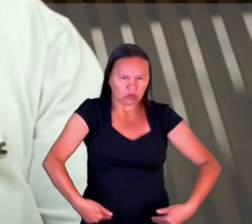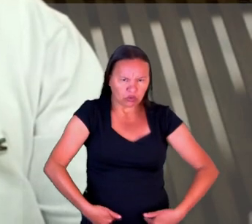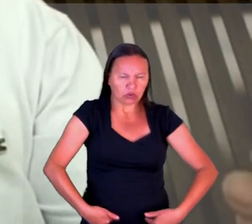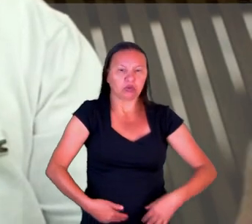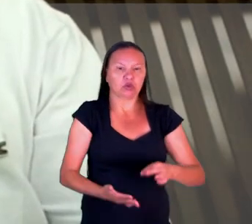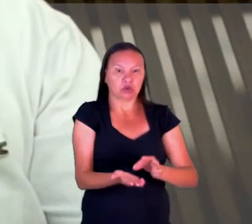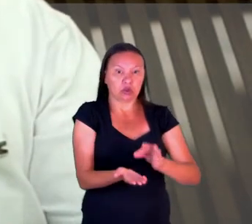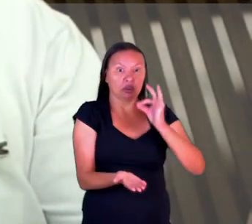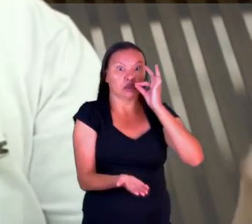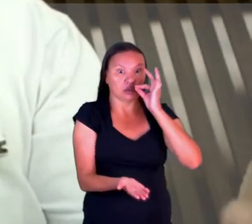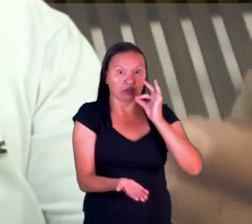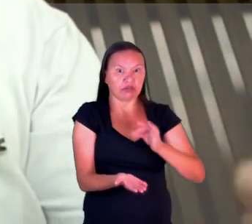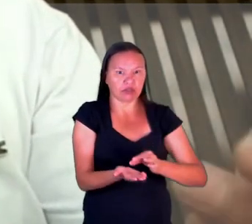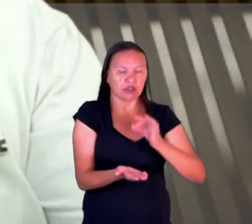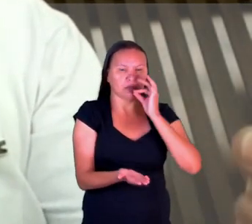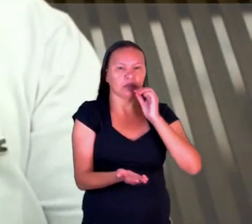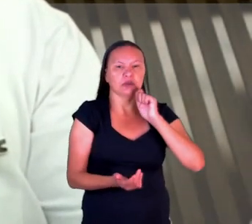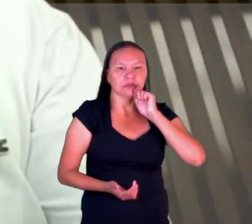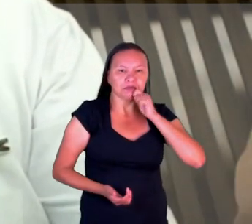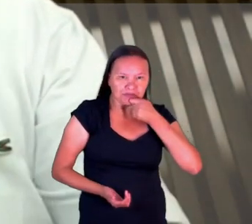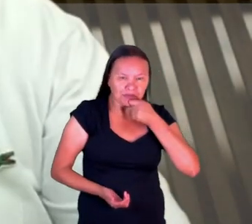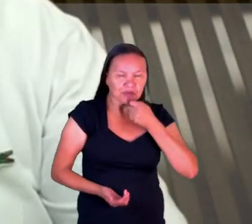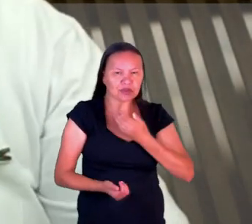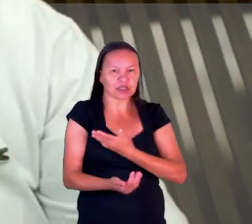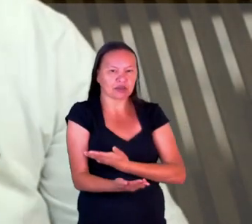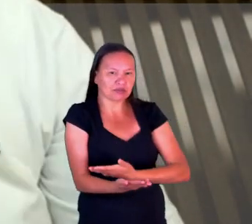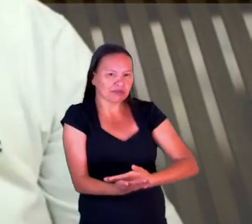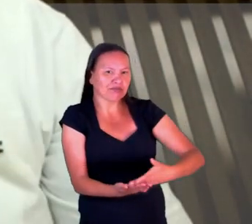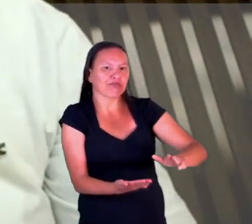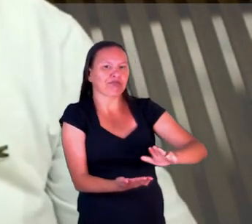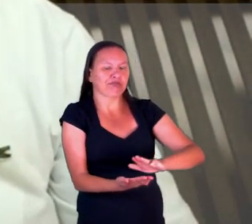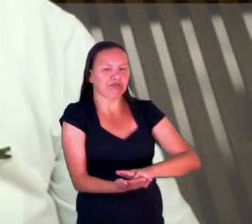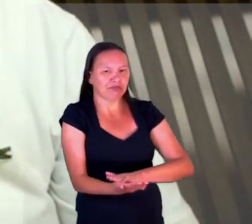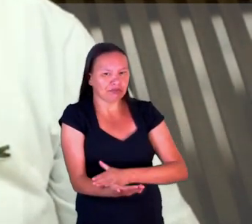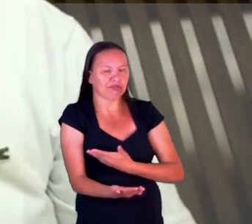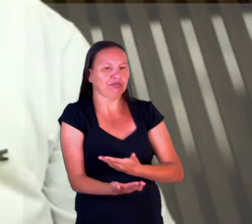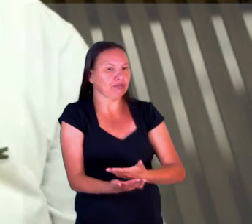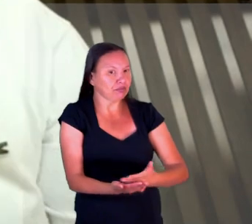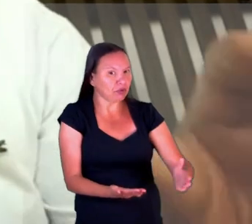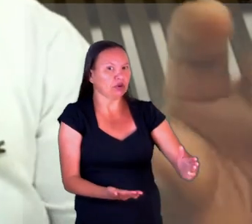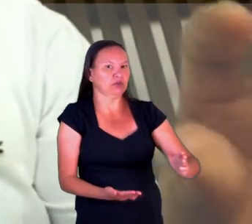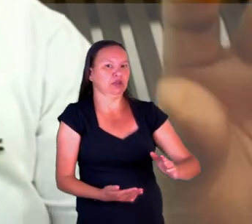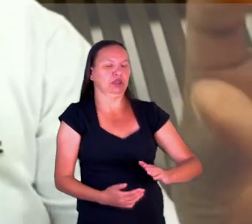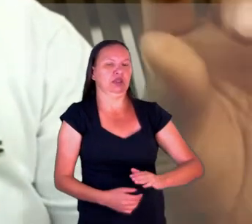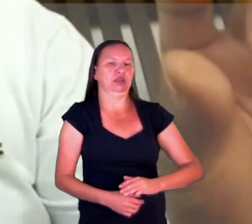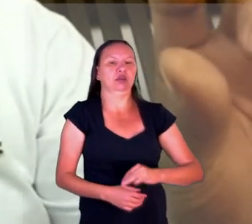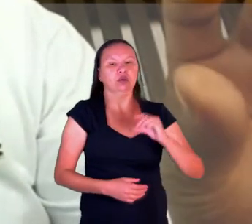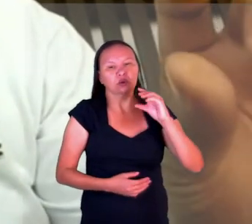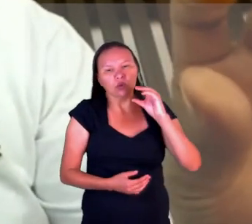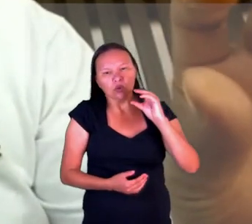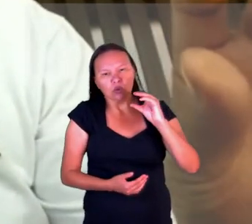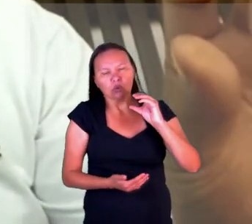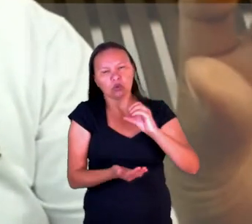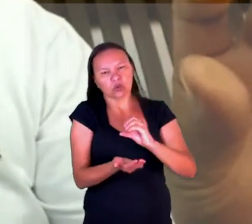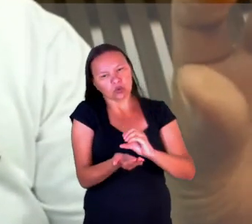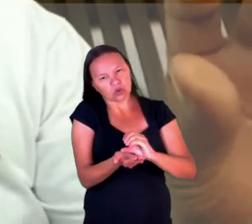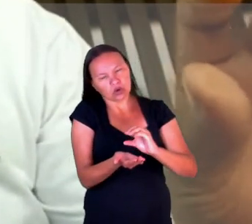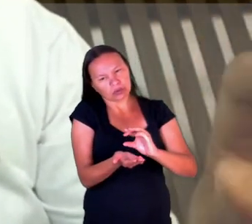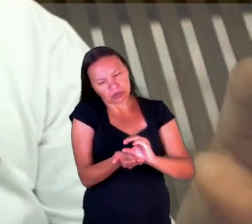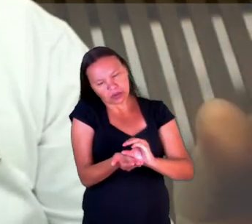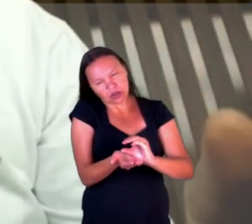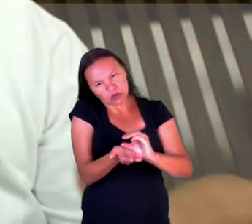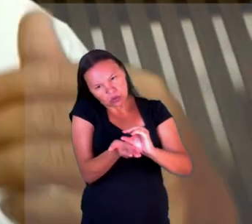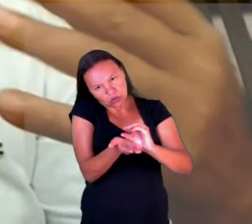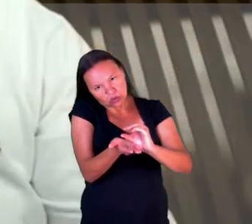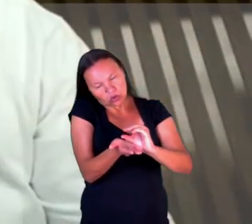com com manteiga um pãozinho que foi mostrado a ele um pote de margarina né e um copinho mínimo de café aquele copinho